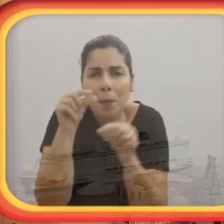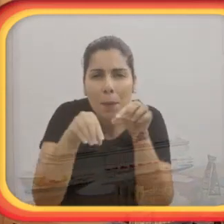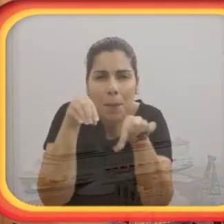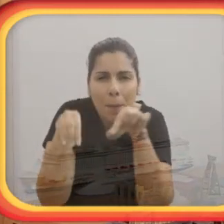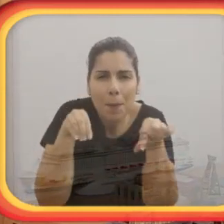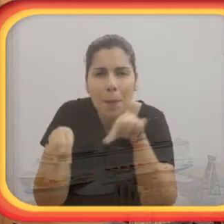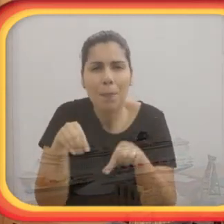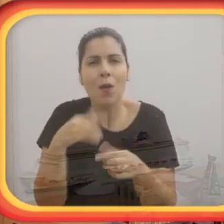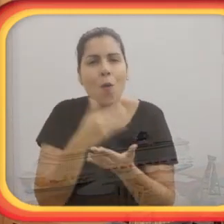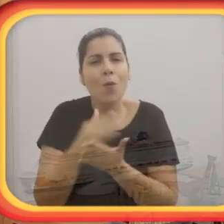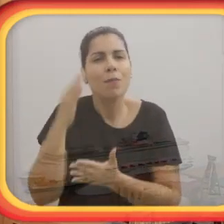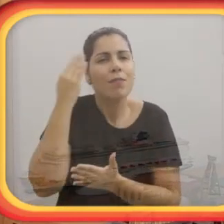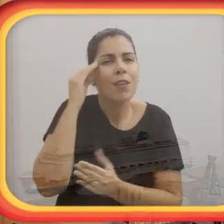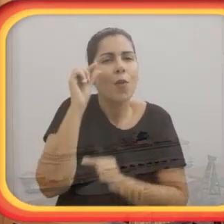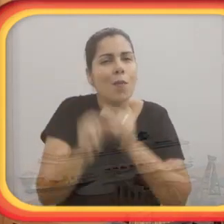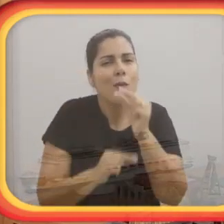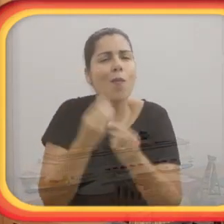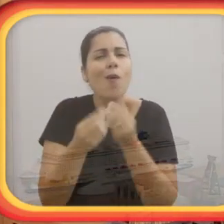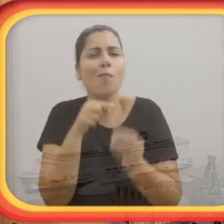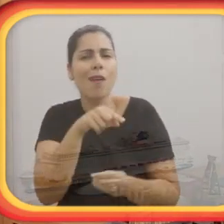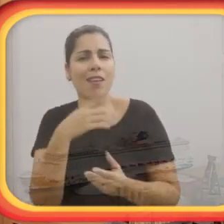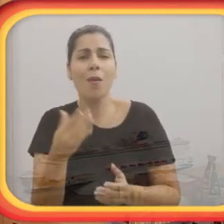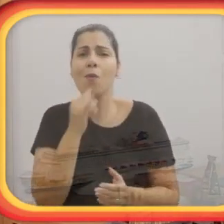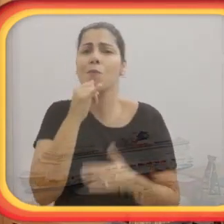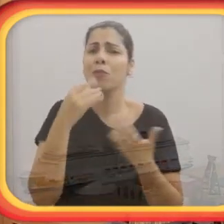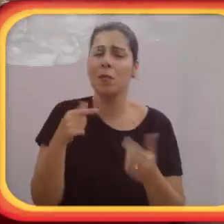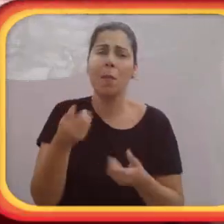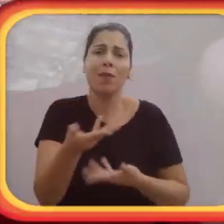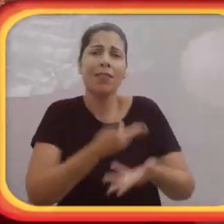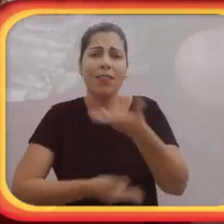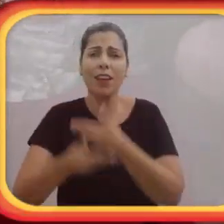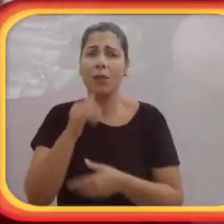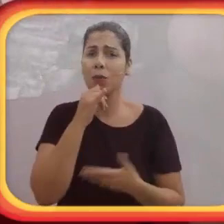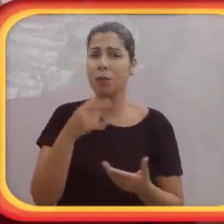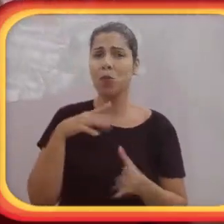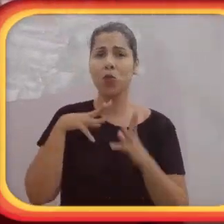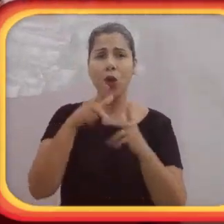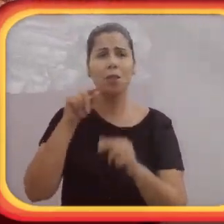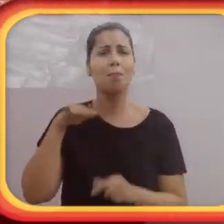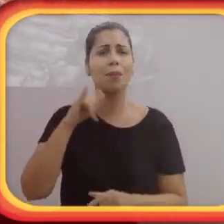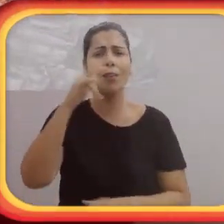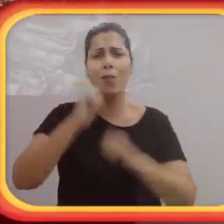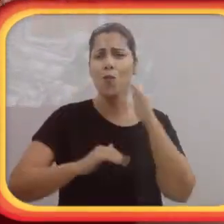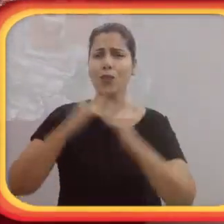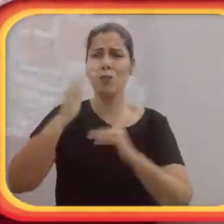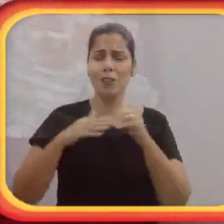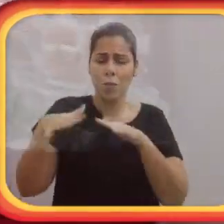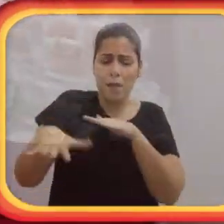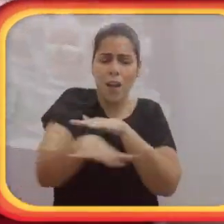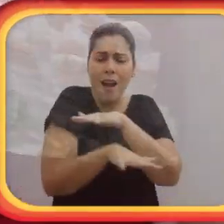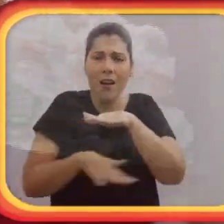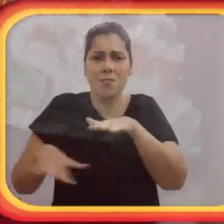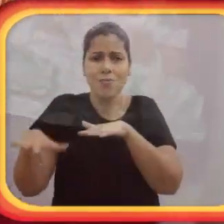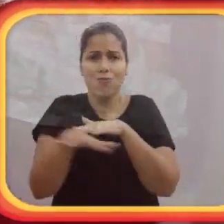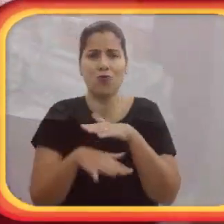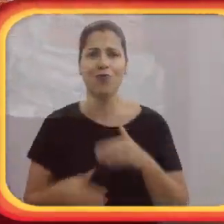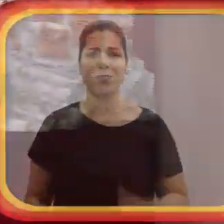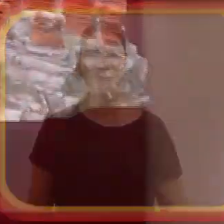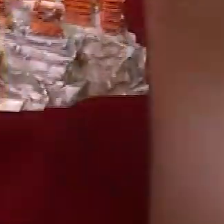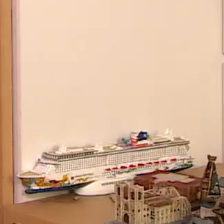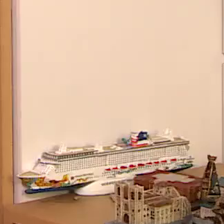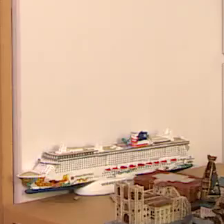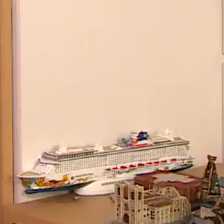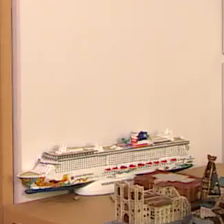uma história bastante conhecida, mas só quando eu peguei aqui na miniatura do vulcão que eu consegui entender um pouco como é que ele é e como é que